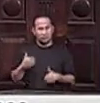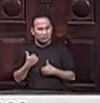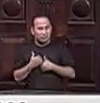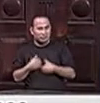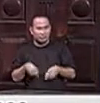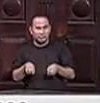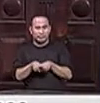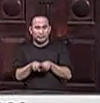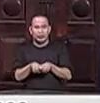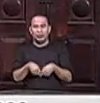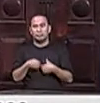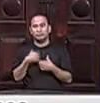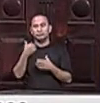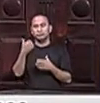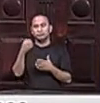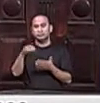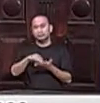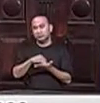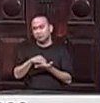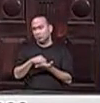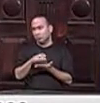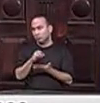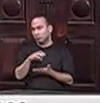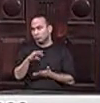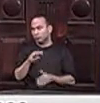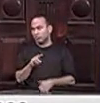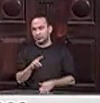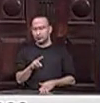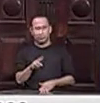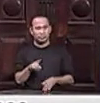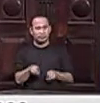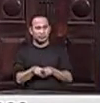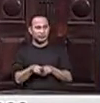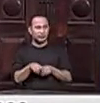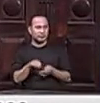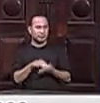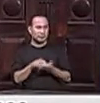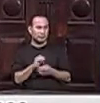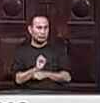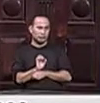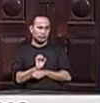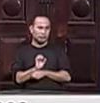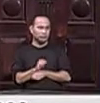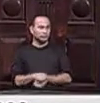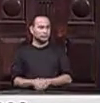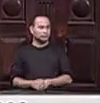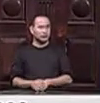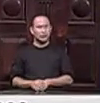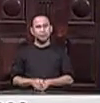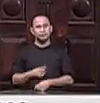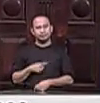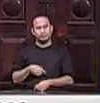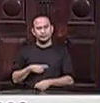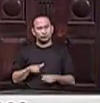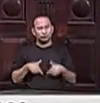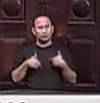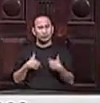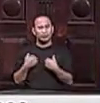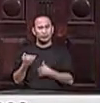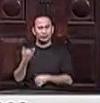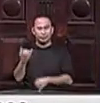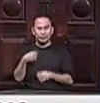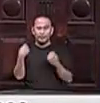também dos subsecretários e dos secretários de Estado. Medidas importantíssimas. Esse